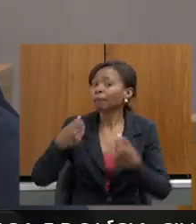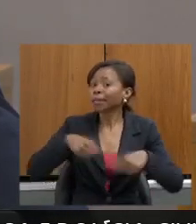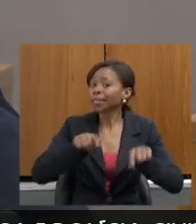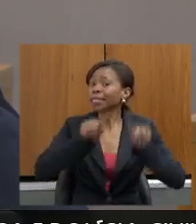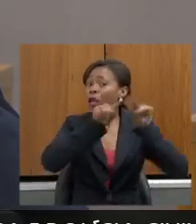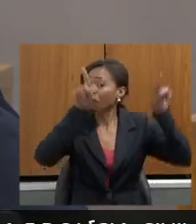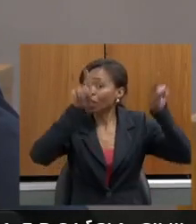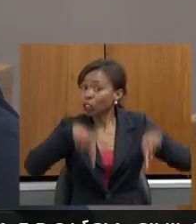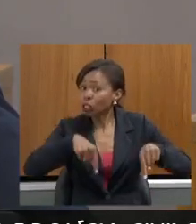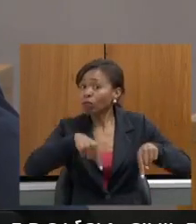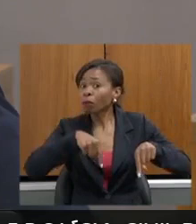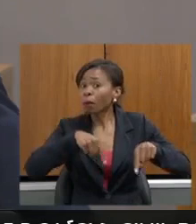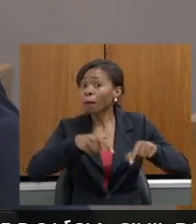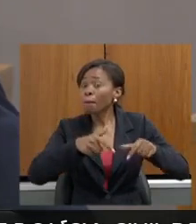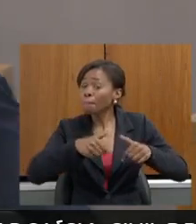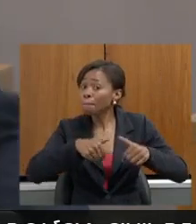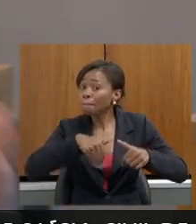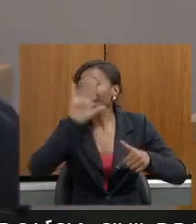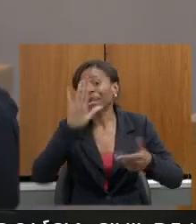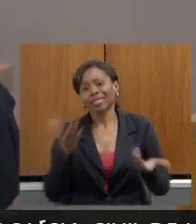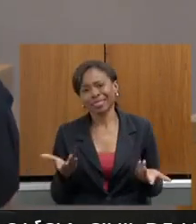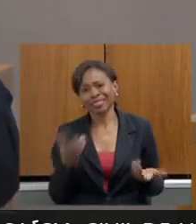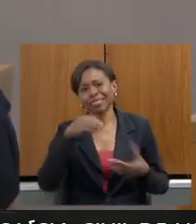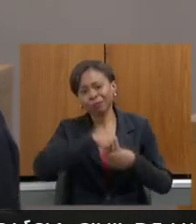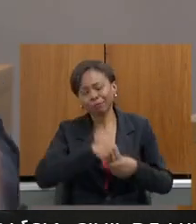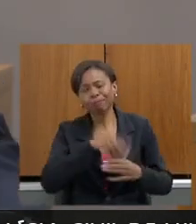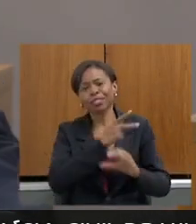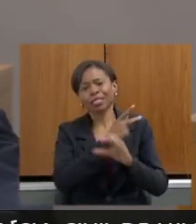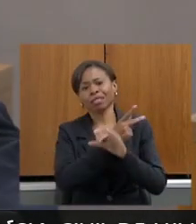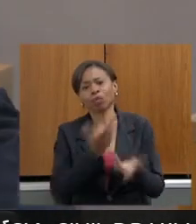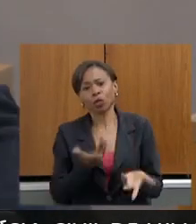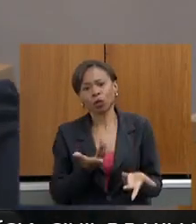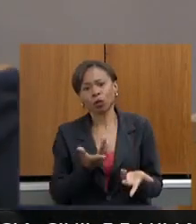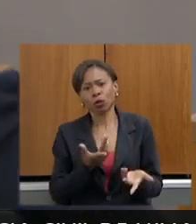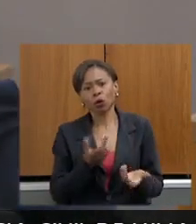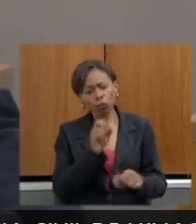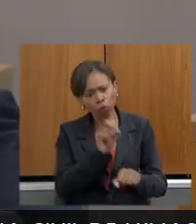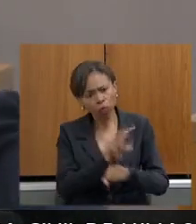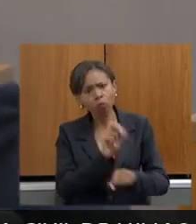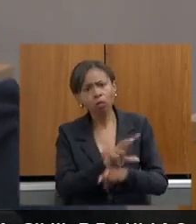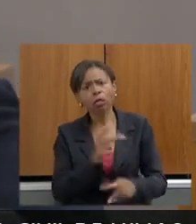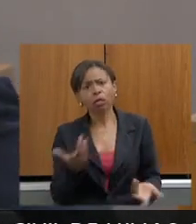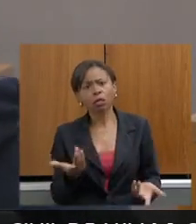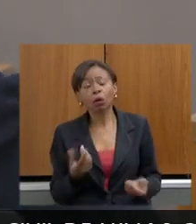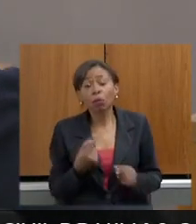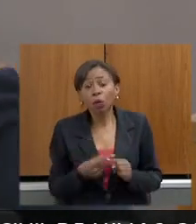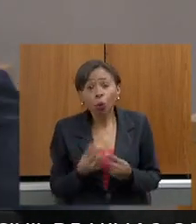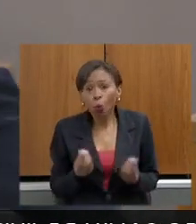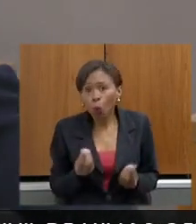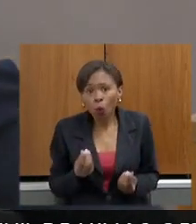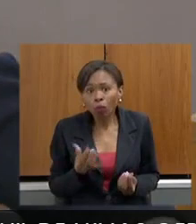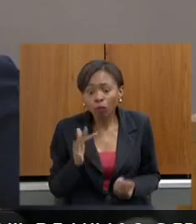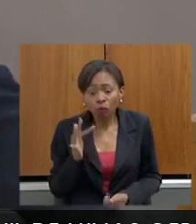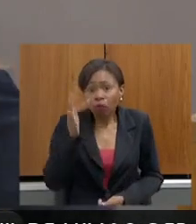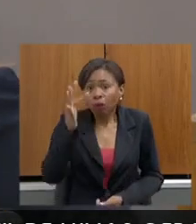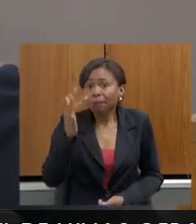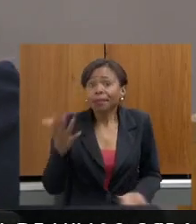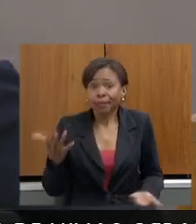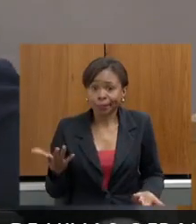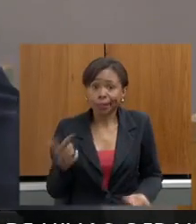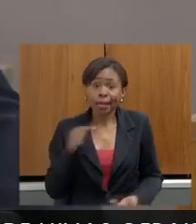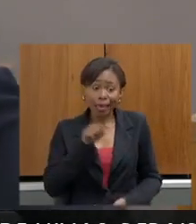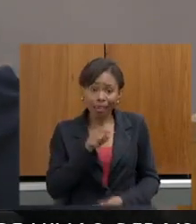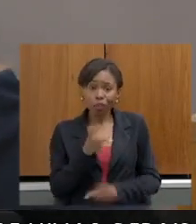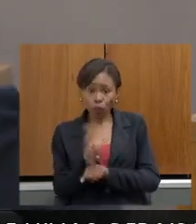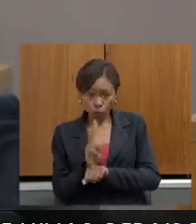Polícia Civil pela cumprir o papel dela que daqui a pouco que é que nós vamos fazer né a criatividade Doutor Joaquim vai acabar né ele tá